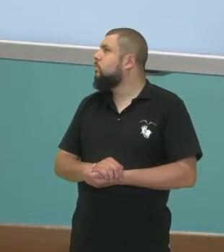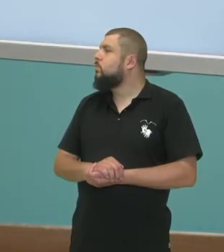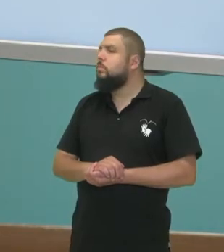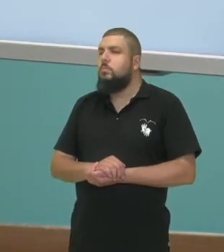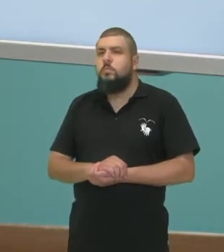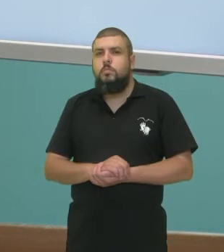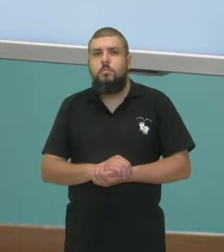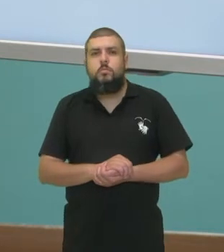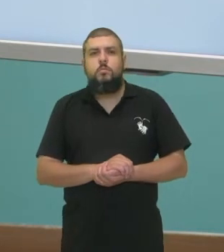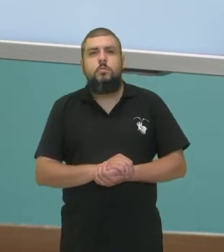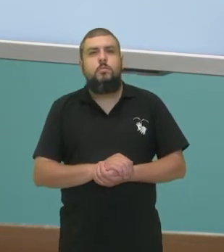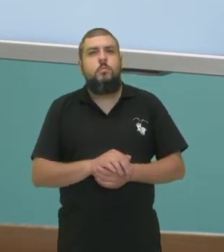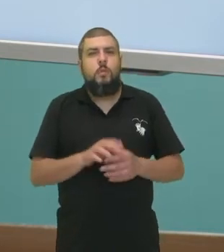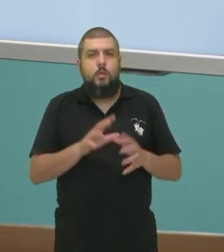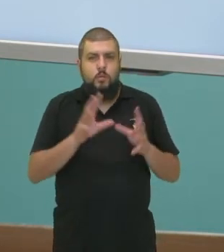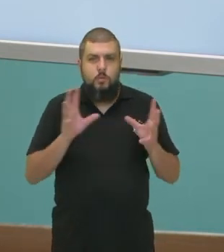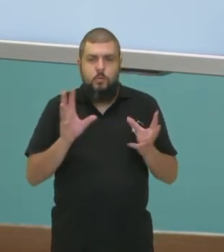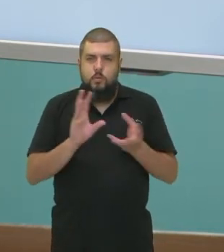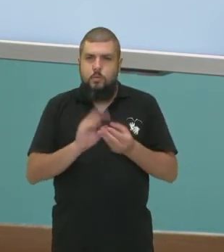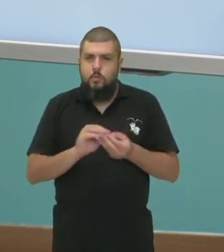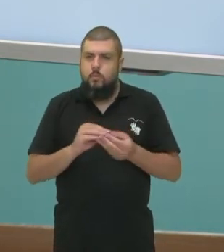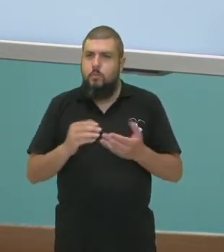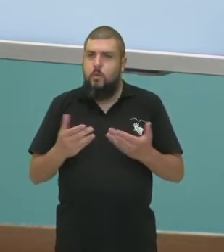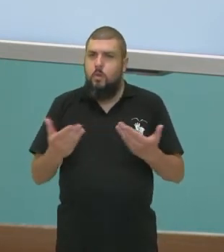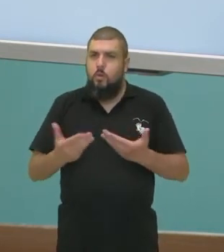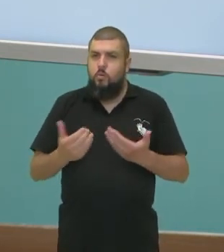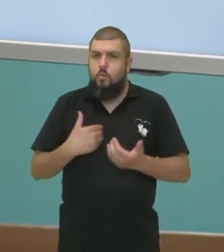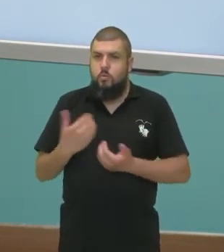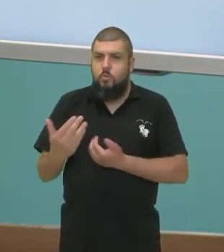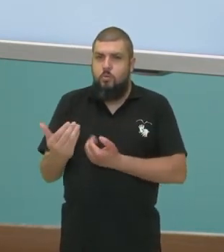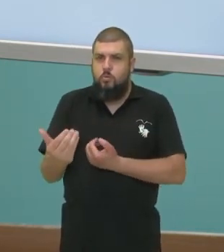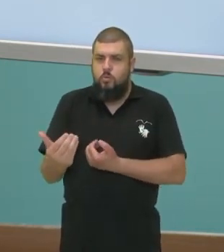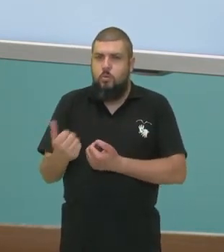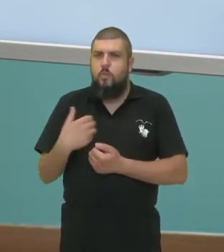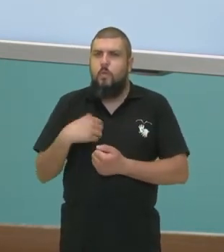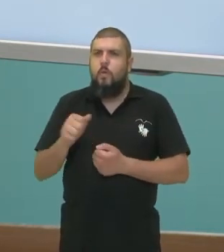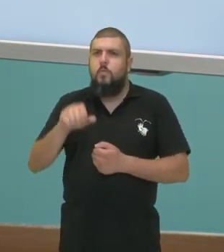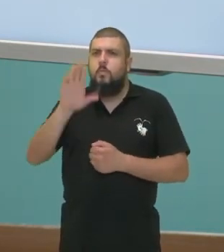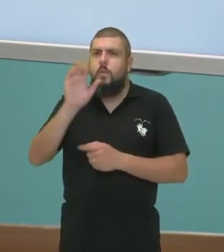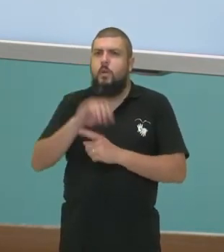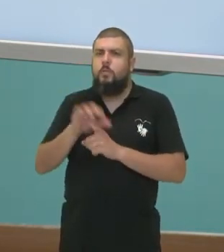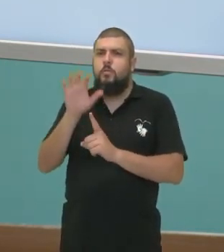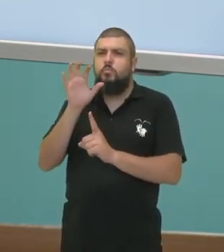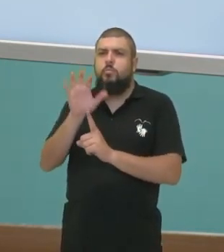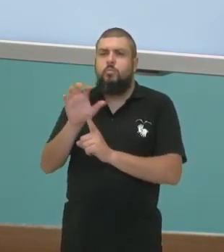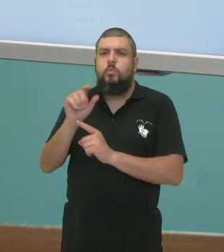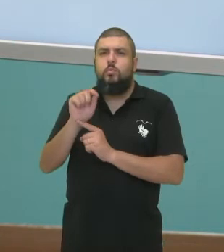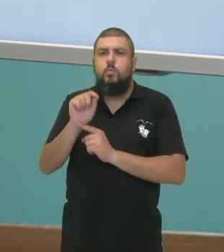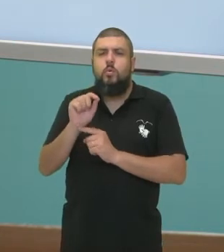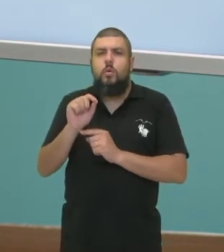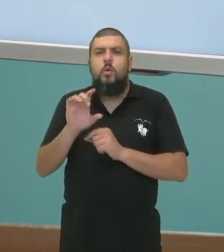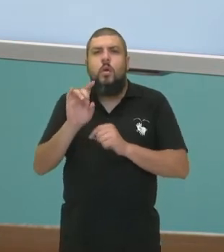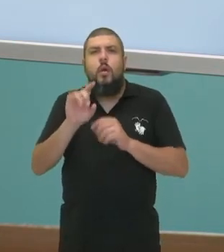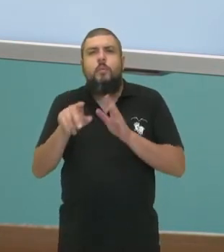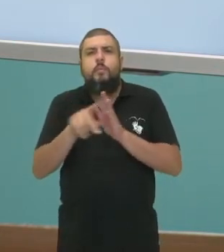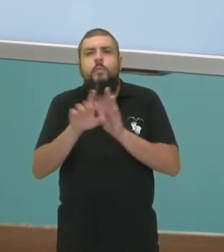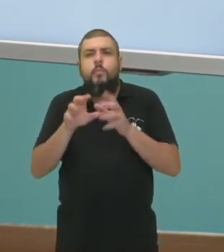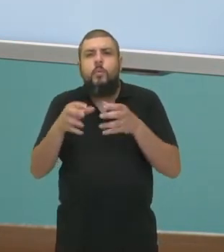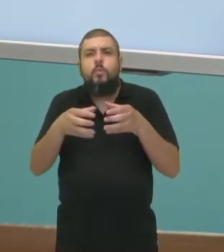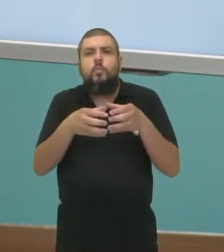aqui o ideal, o que é ideal atualmente nos jovens, é que está centralizado, estar no nível do grupinho, fazer parte